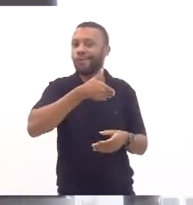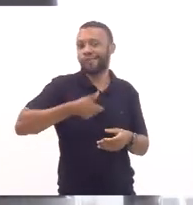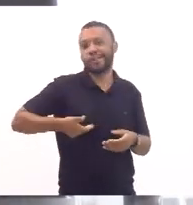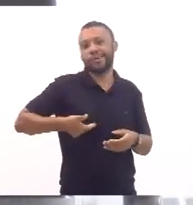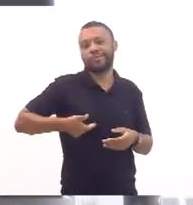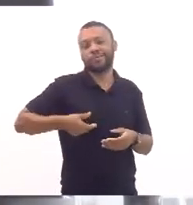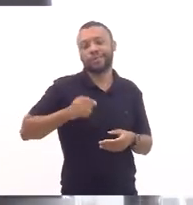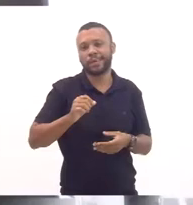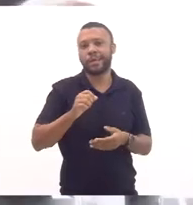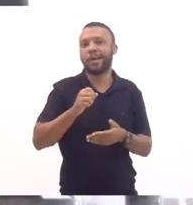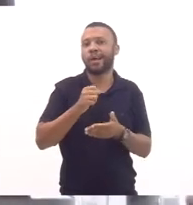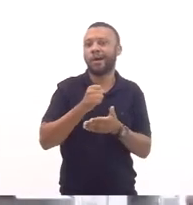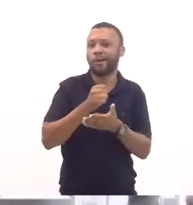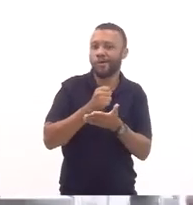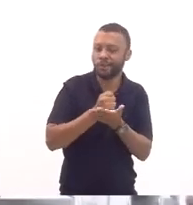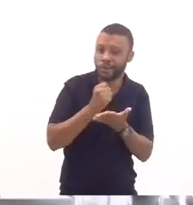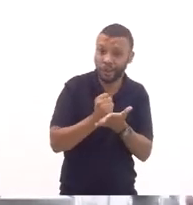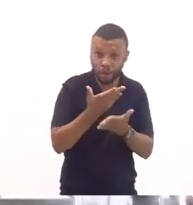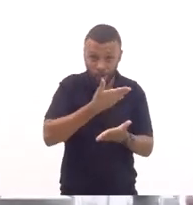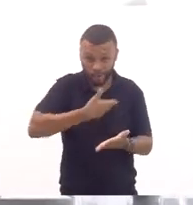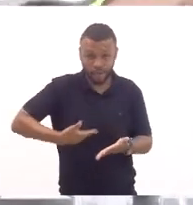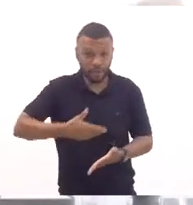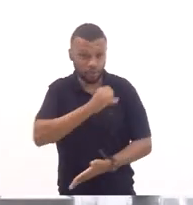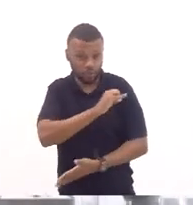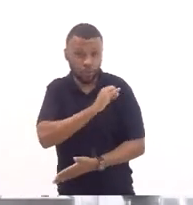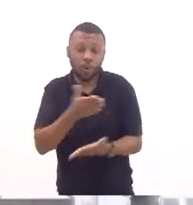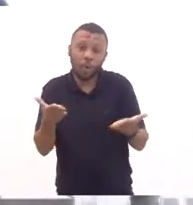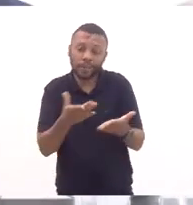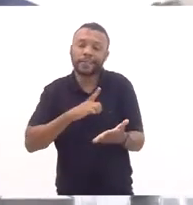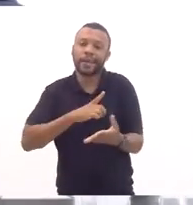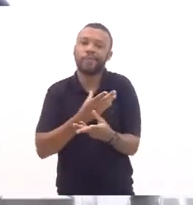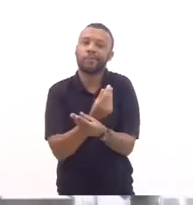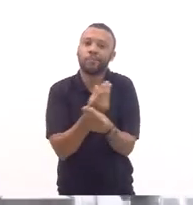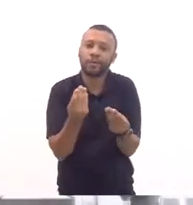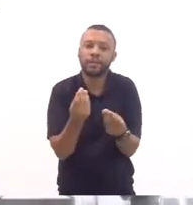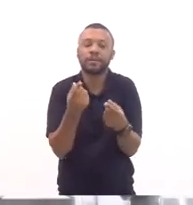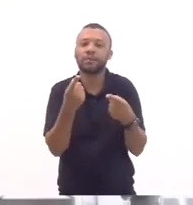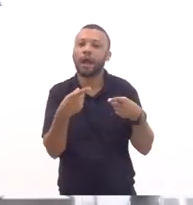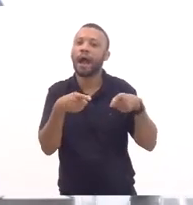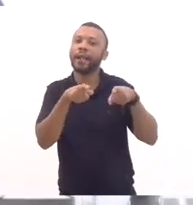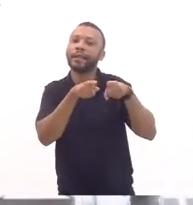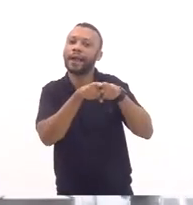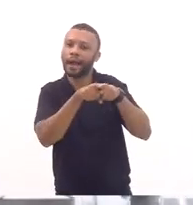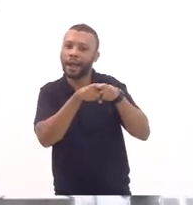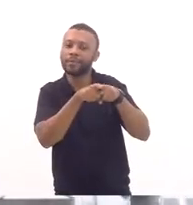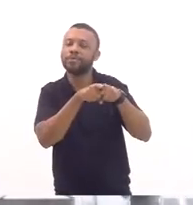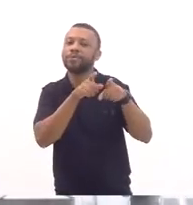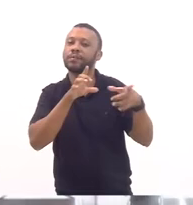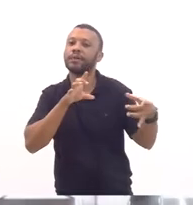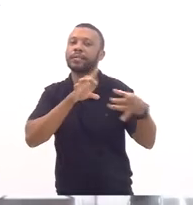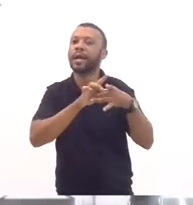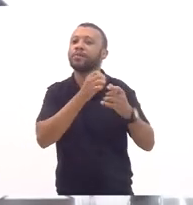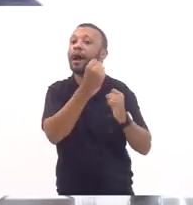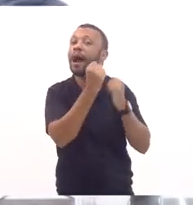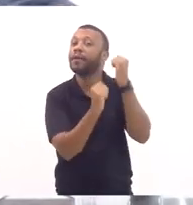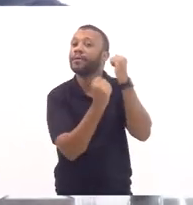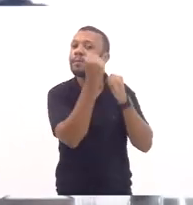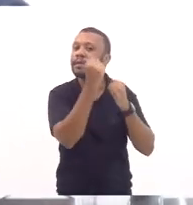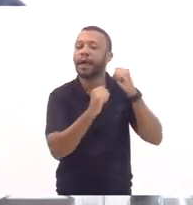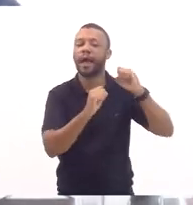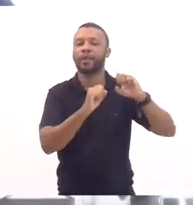gente, esse governo do estado do Rio de Janeiro, tem muita gente alinhada aos empresários. Se você